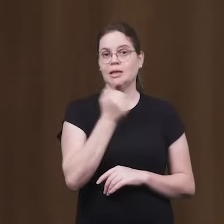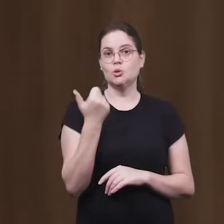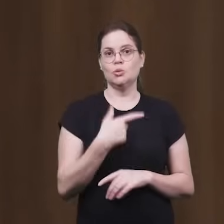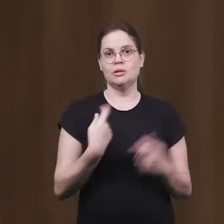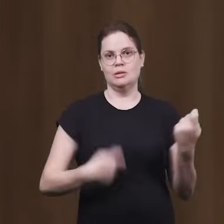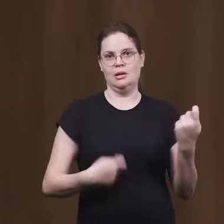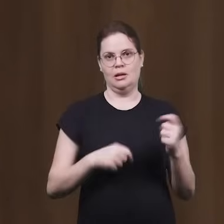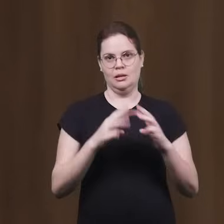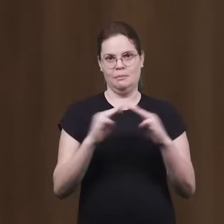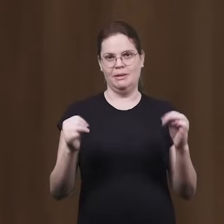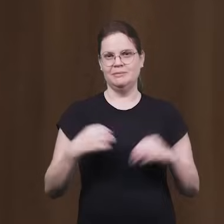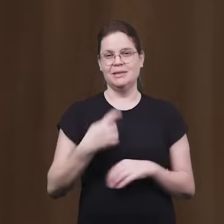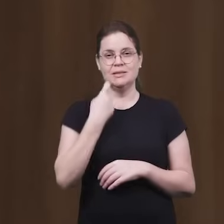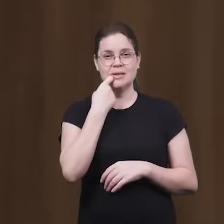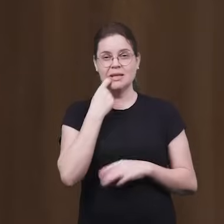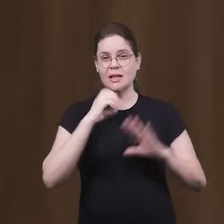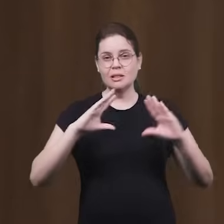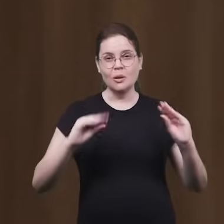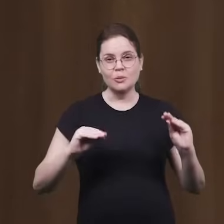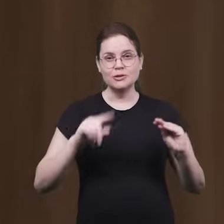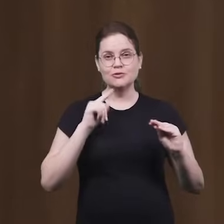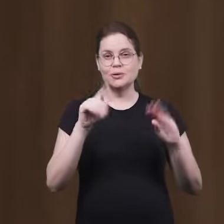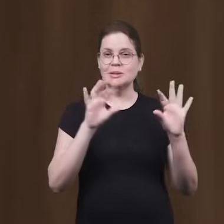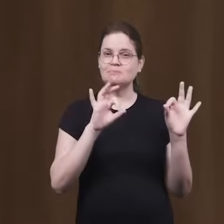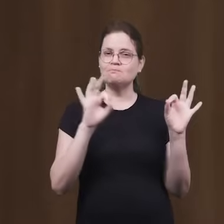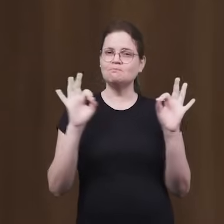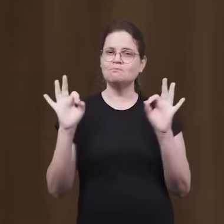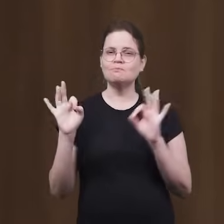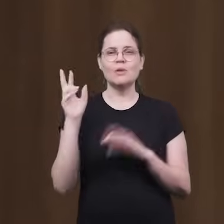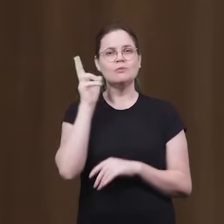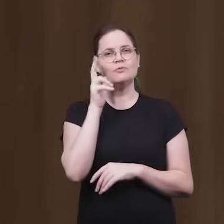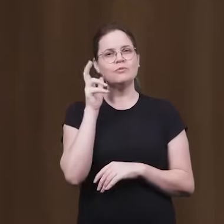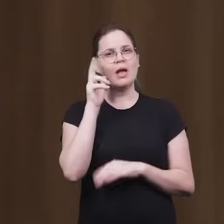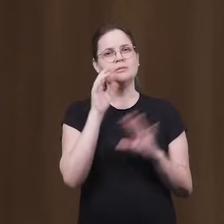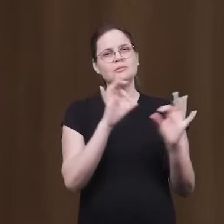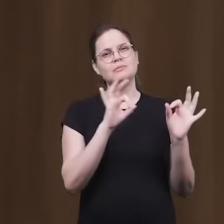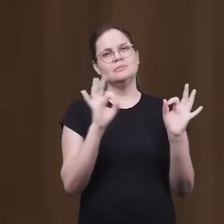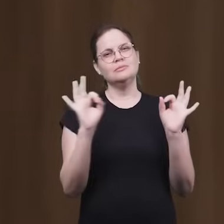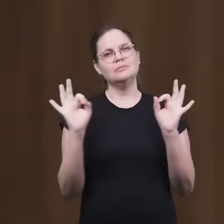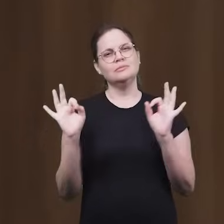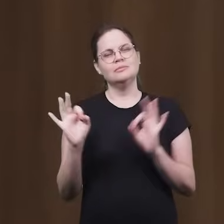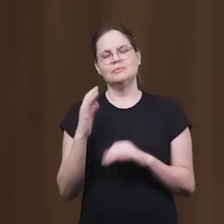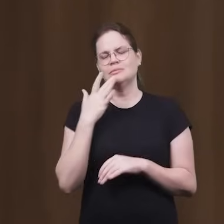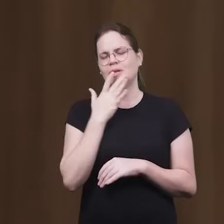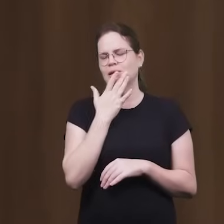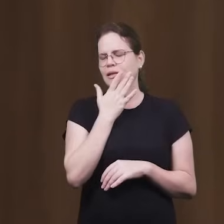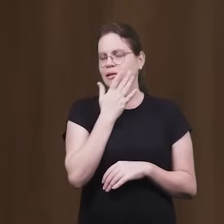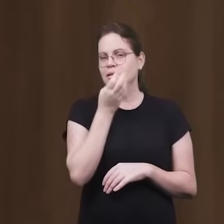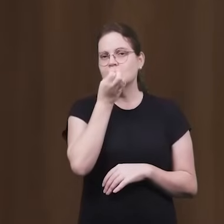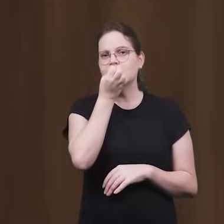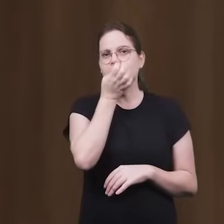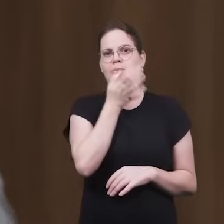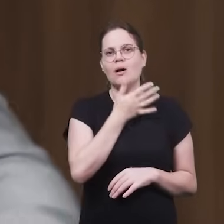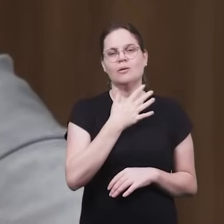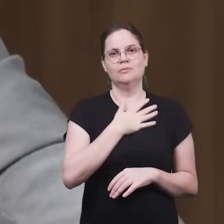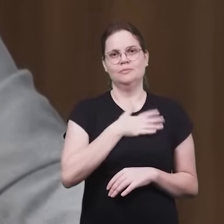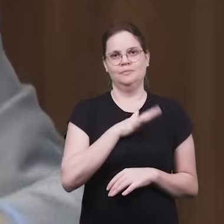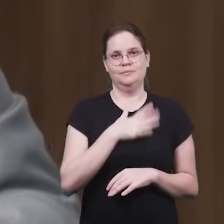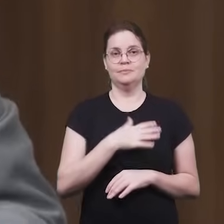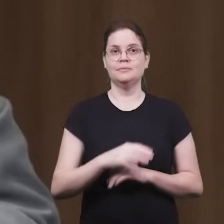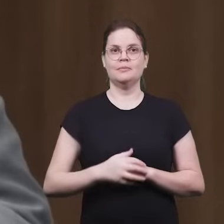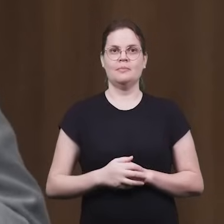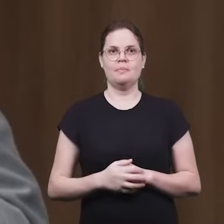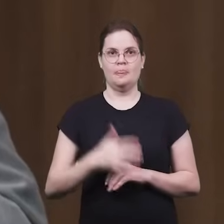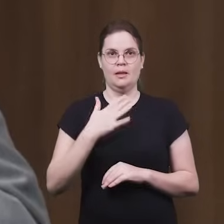Serenata Manaim. Sexta-feira à noite, você ouvir aquilo ali, finda-se este dia, que coisa maravilhosa. A minha